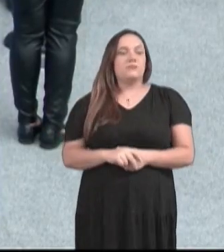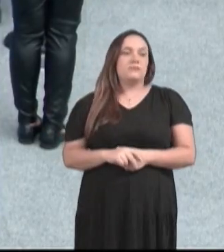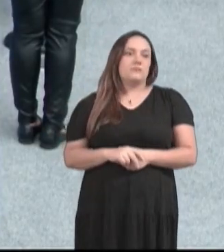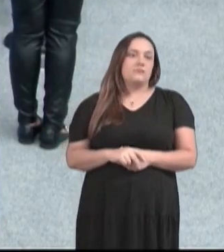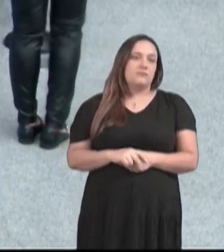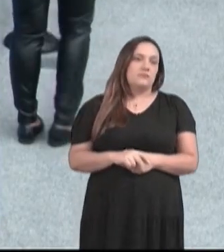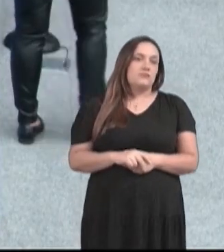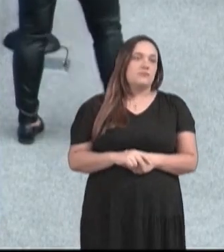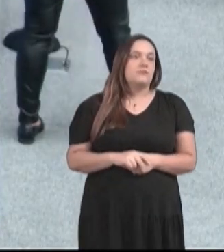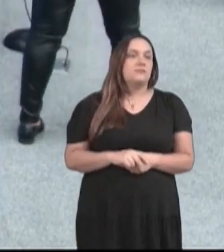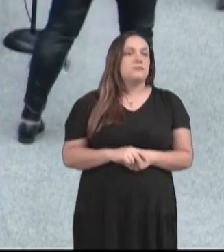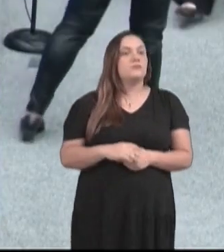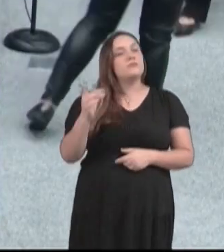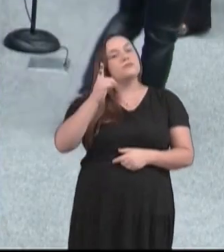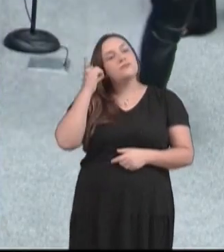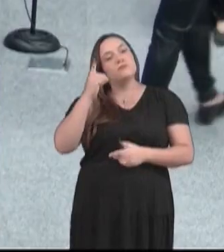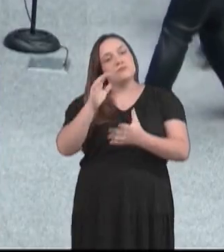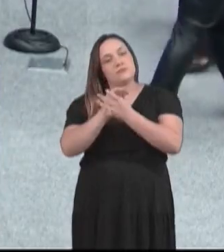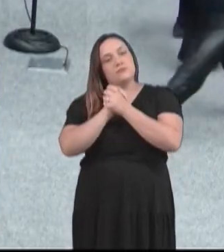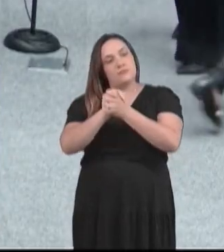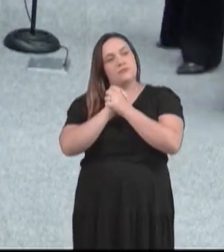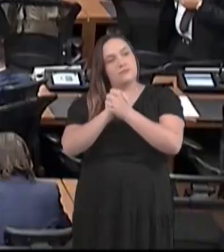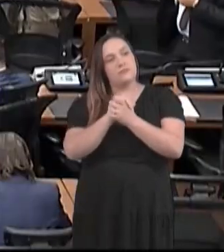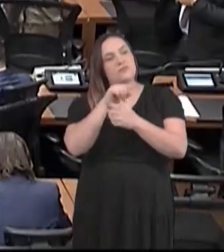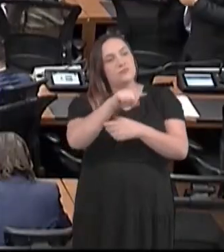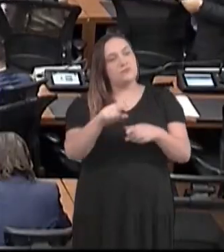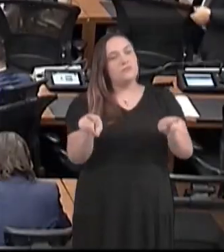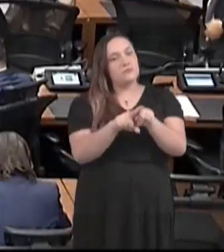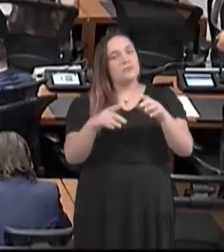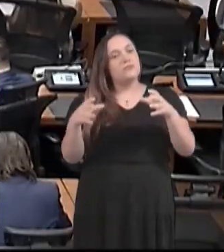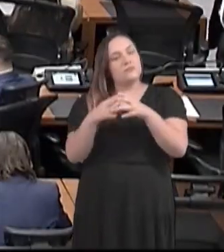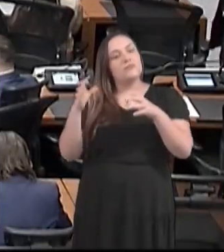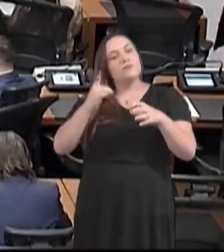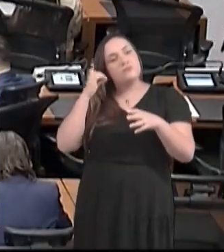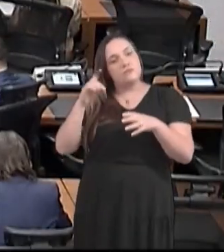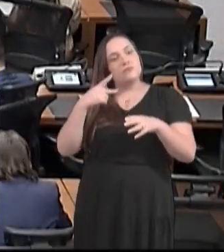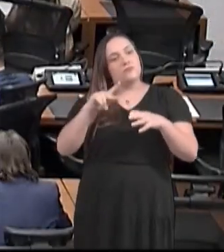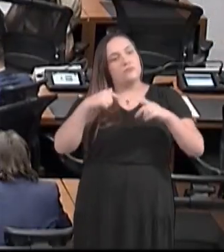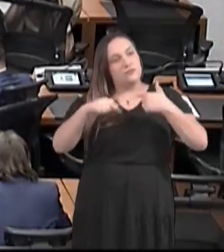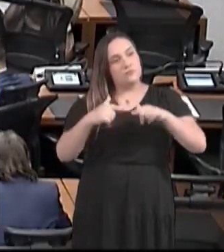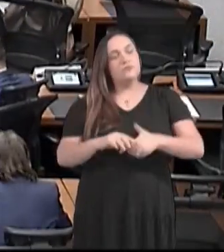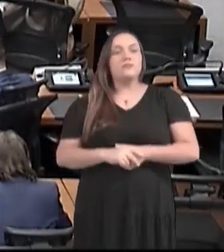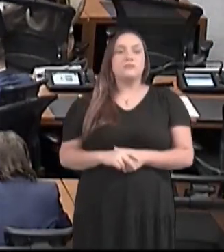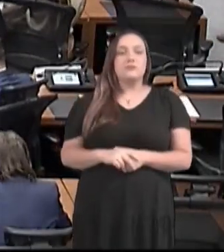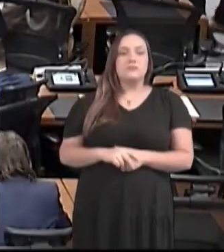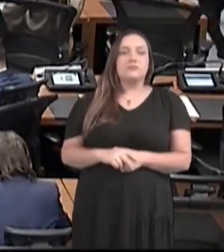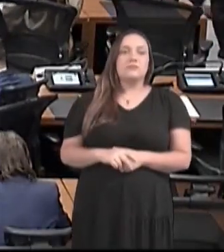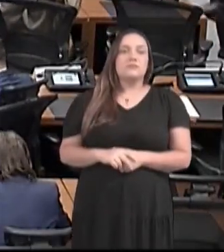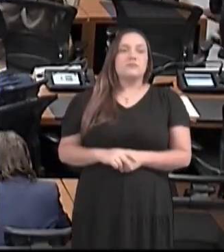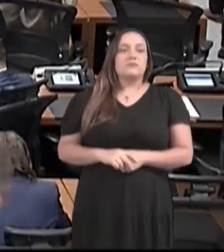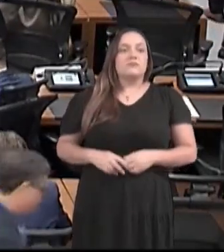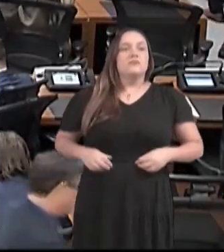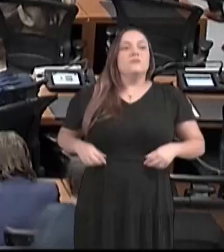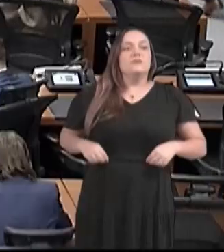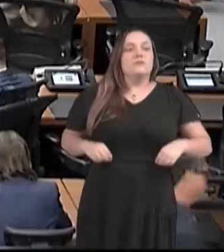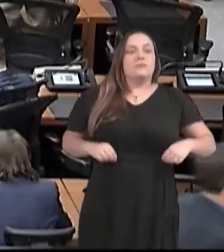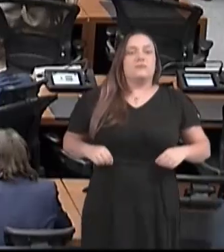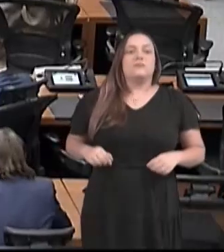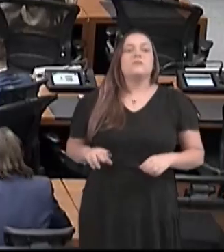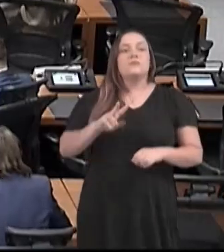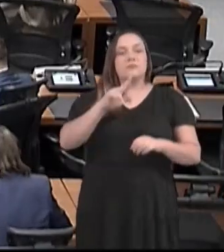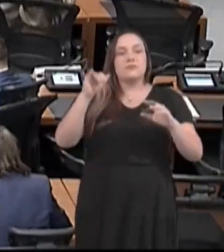presidente. Deputado, queria parabenizar Vossa Excelência e toda a comissão pelo trabalho. Eu entendo que nós vamos fazer